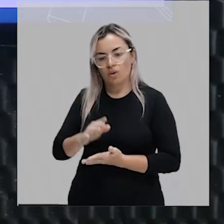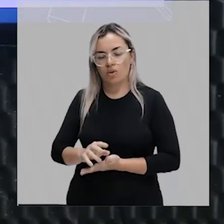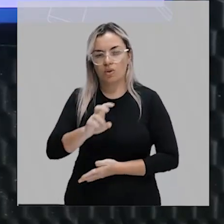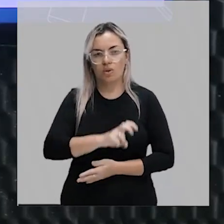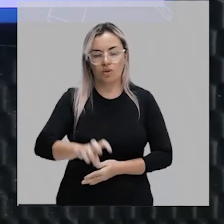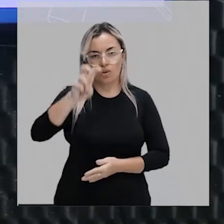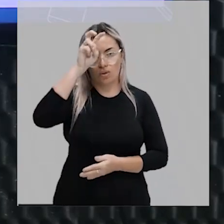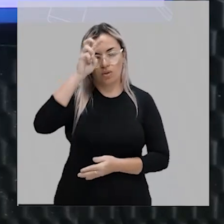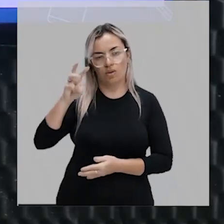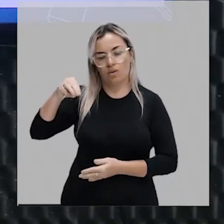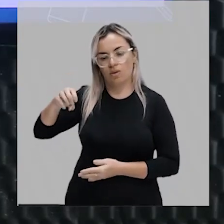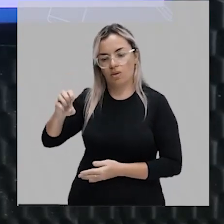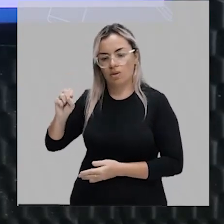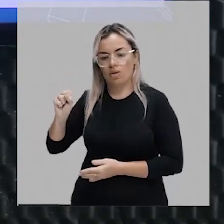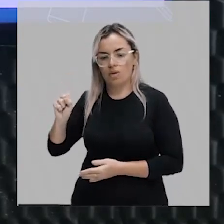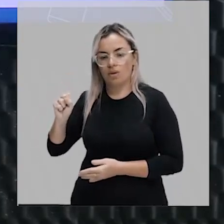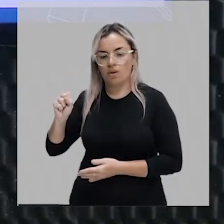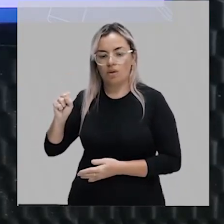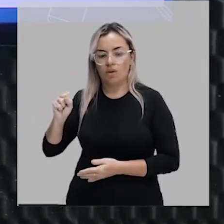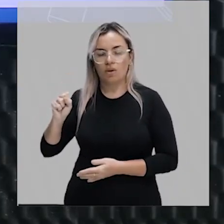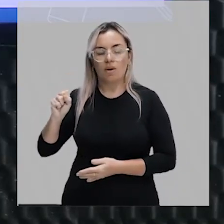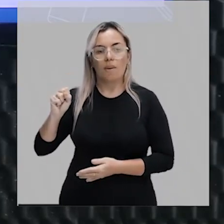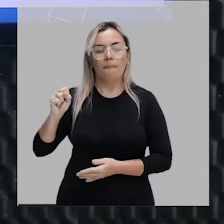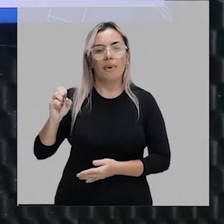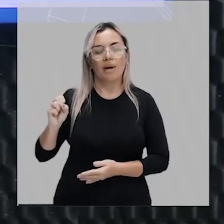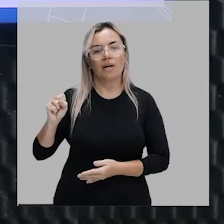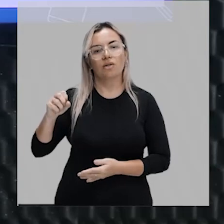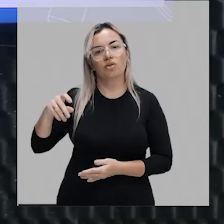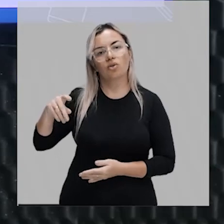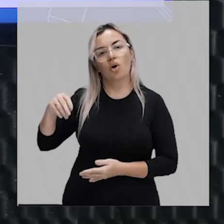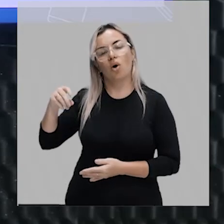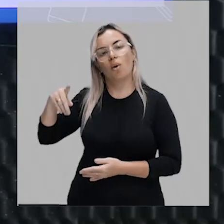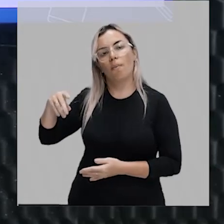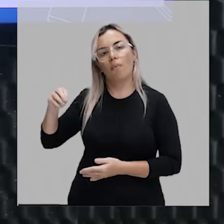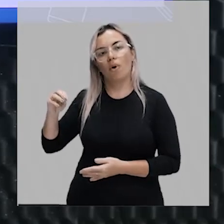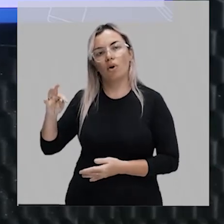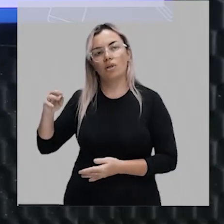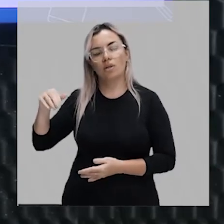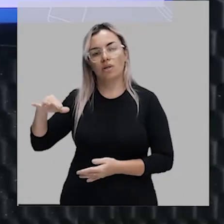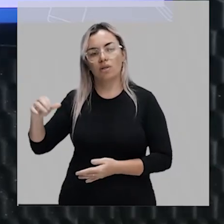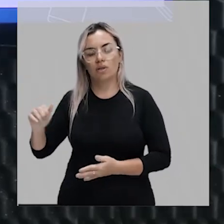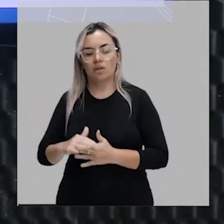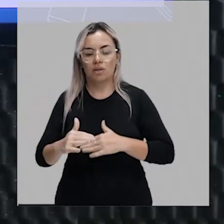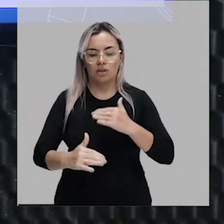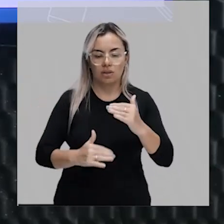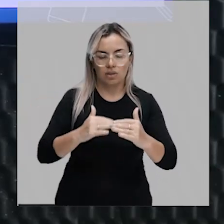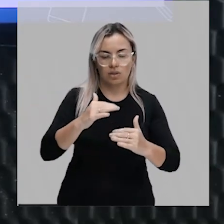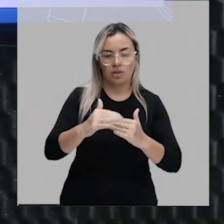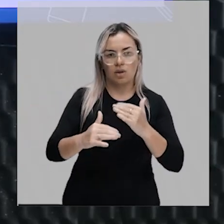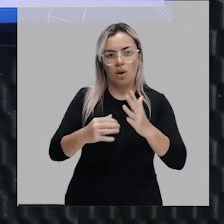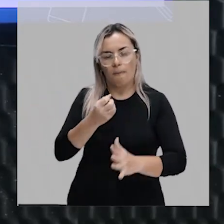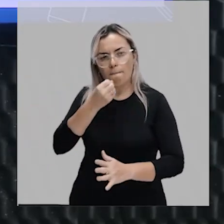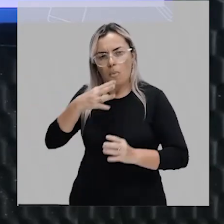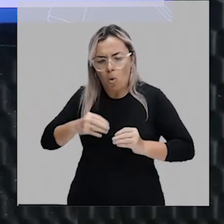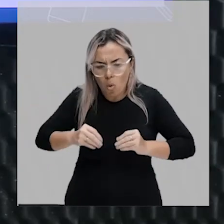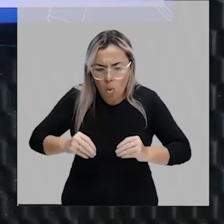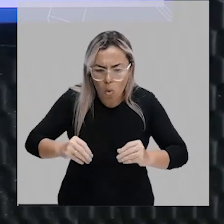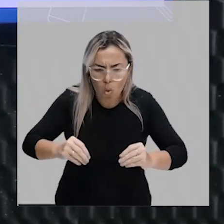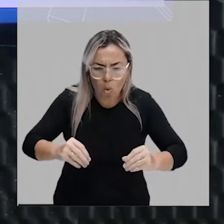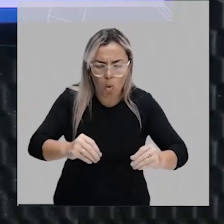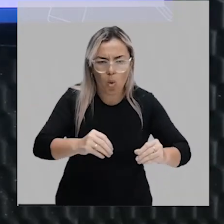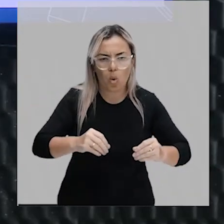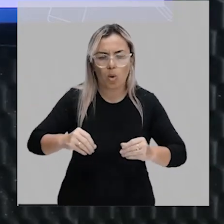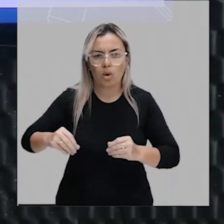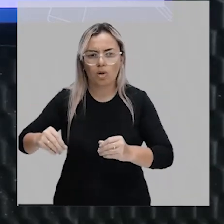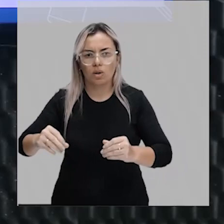Mesopotâmia são chamadas de sociedades do crescente fértil. São caracterizadas como sociedades do crescente fértil. E aí